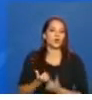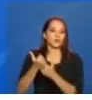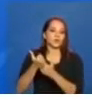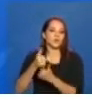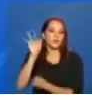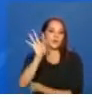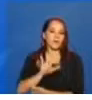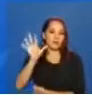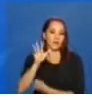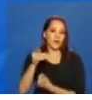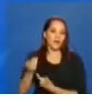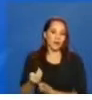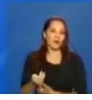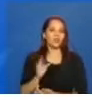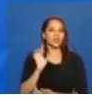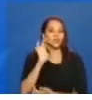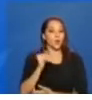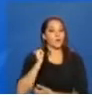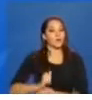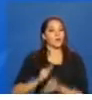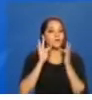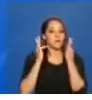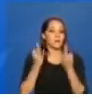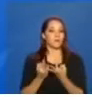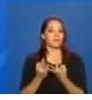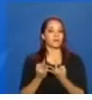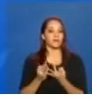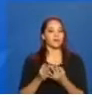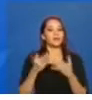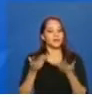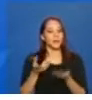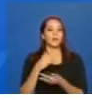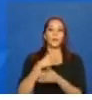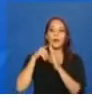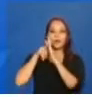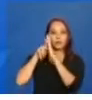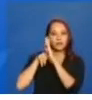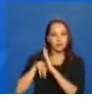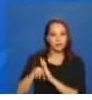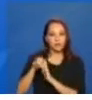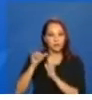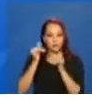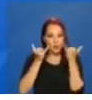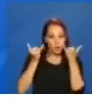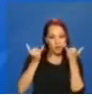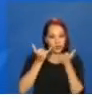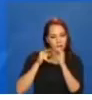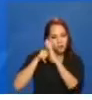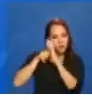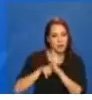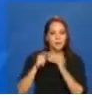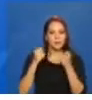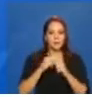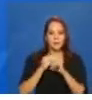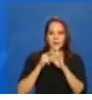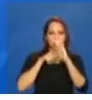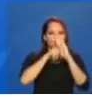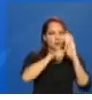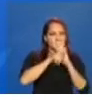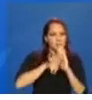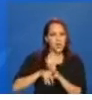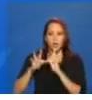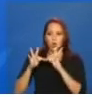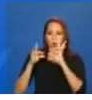federal, com exceção do Bolsa Família. Para verificar esta informação, temos que varrer todas as